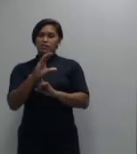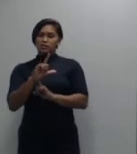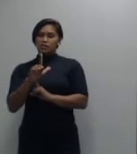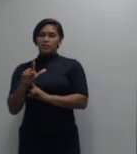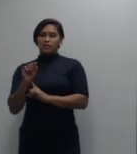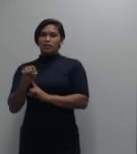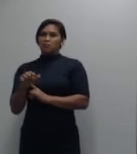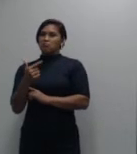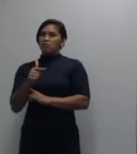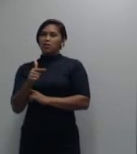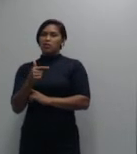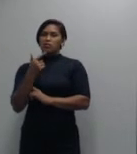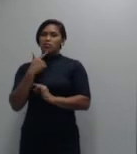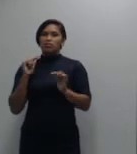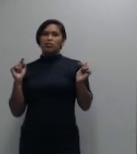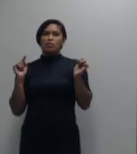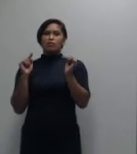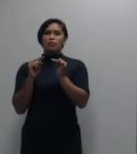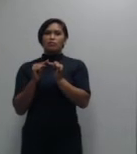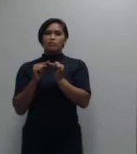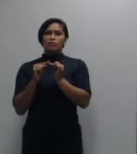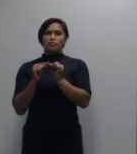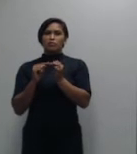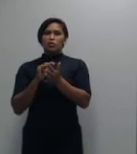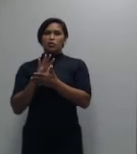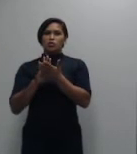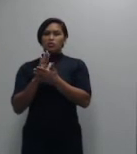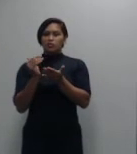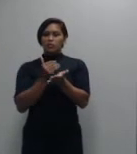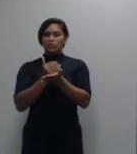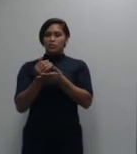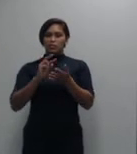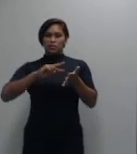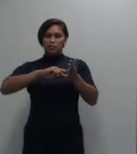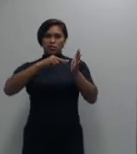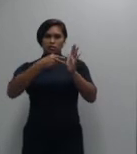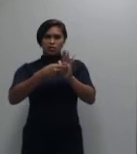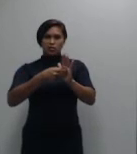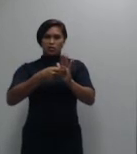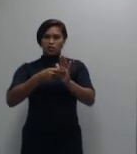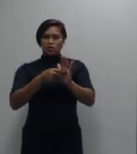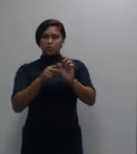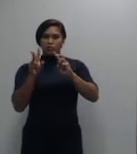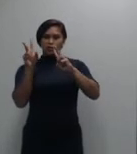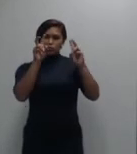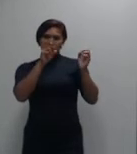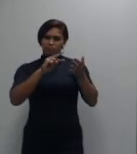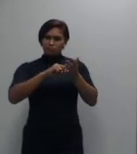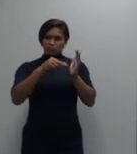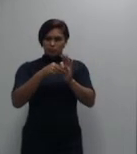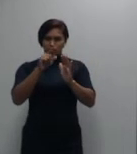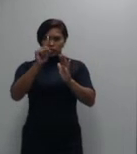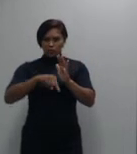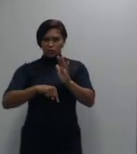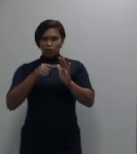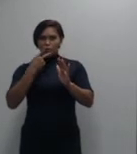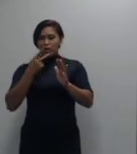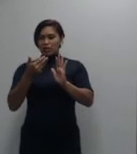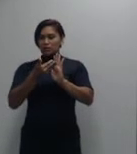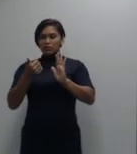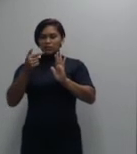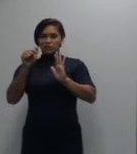não vincula o não existe o princípio da dupla tipicidade que haveria no caso de uma tradição